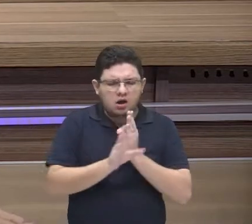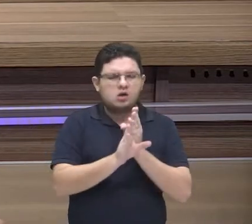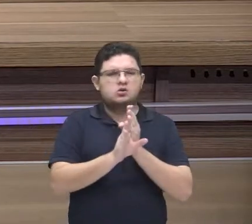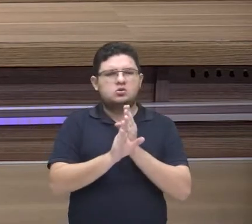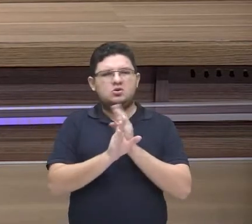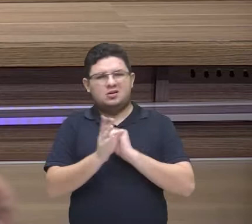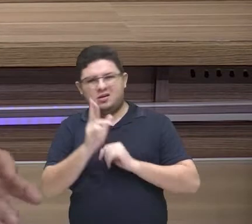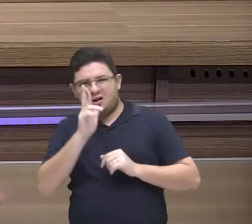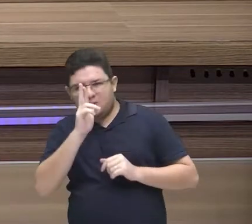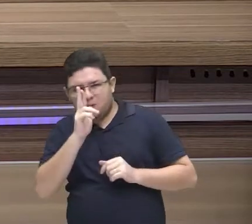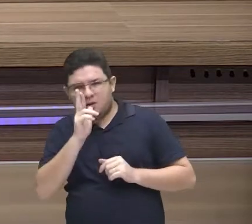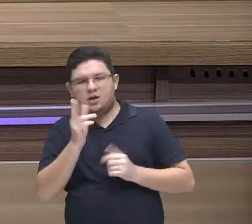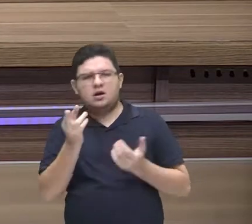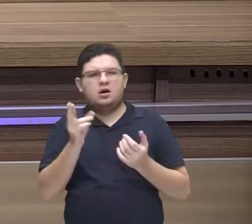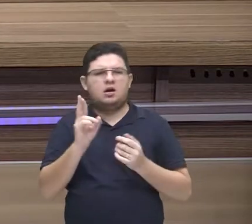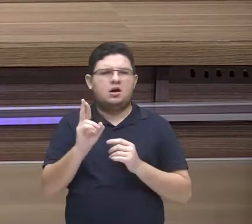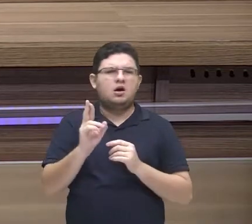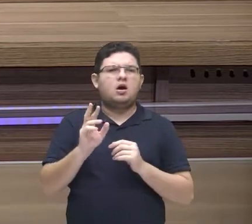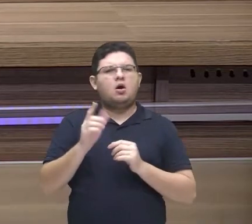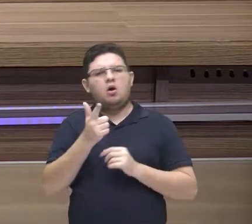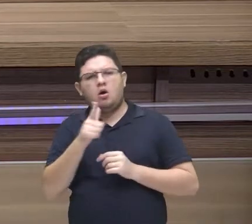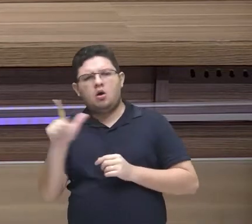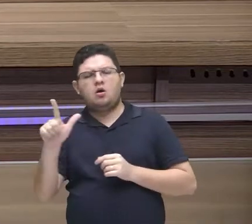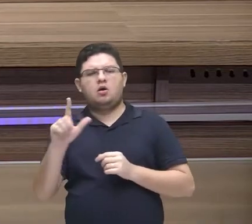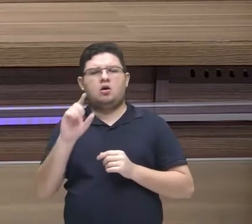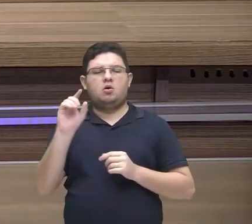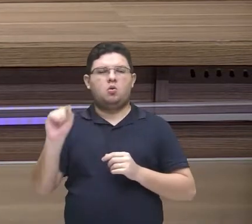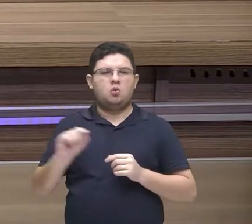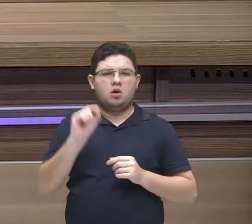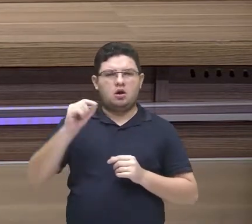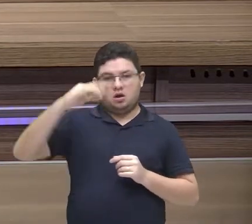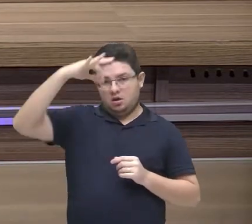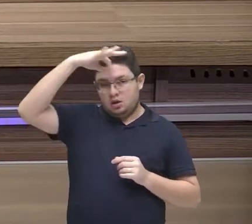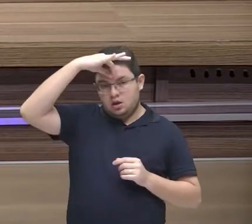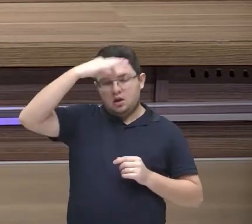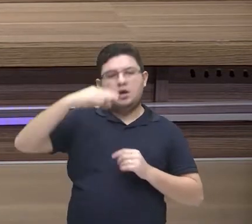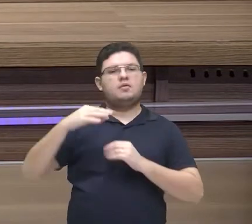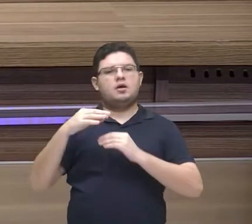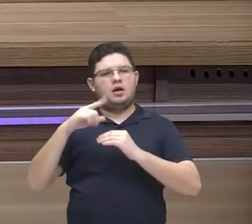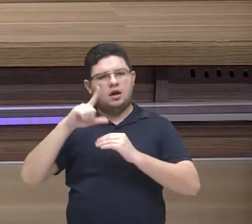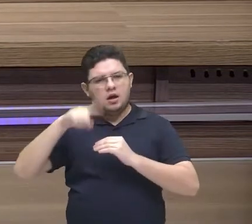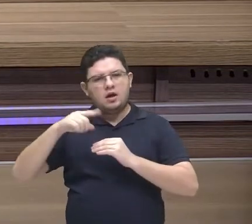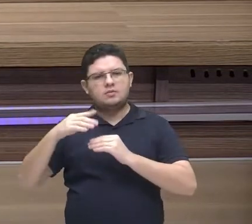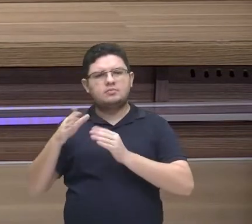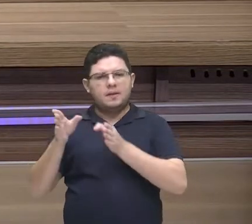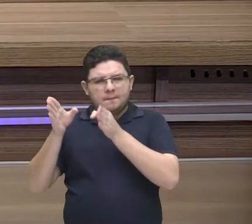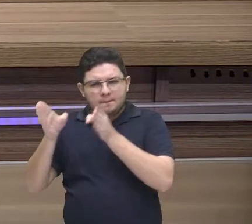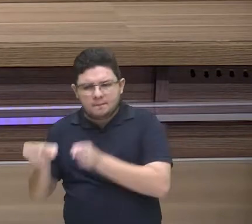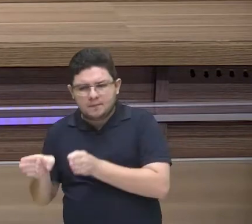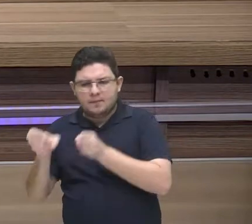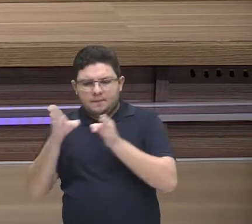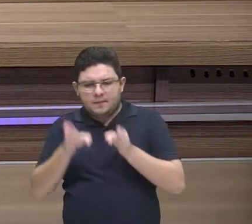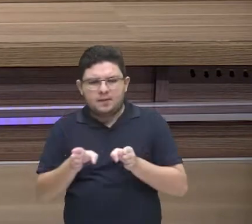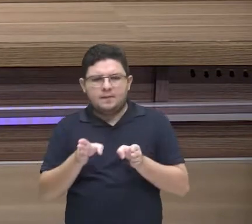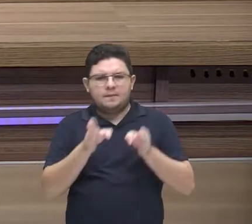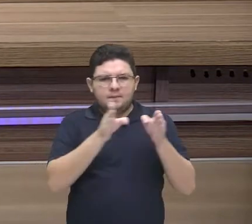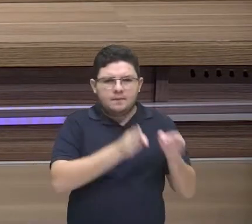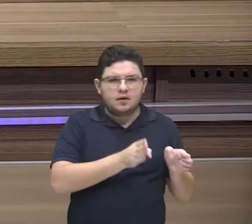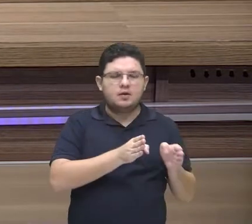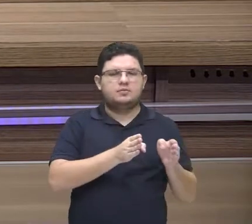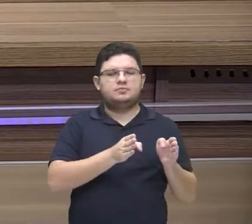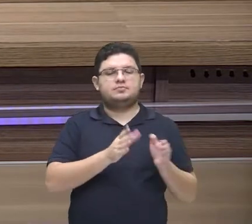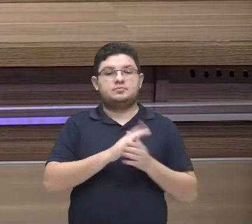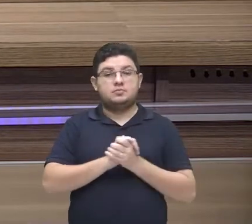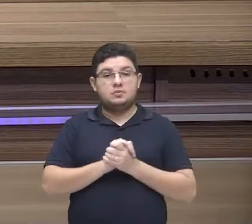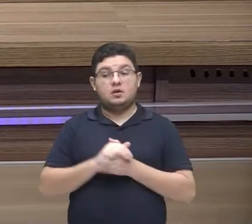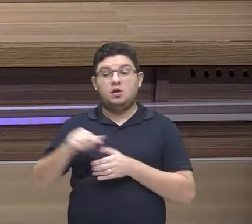lá embaixo, está descobrindo o corpo, aí ele vai crescendo, chega uma fase que ele já vai fazer as necessidades fisiológicas dele,